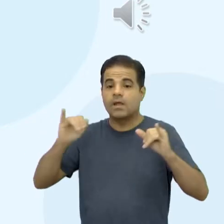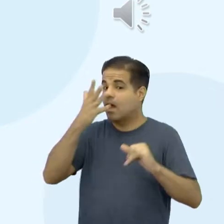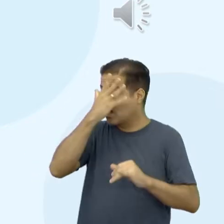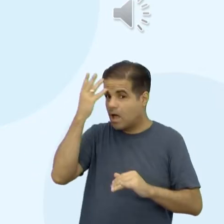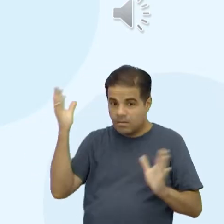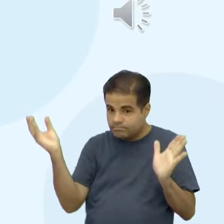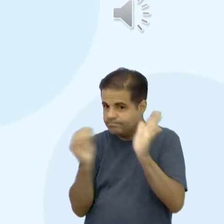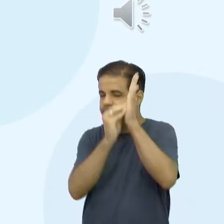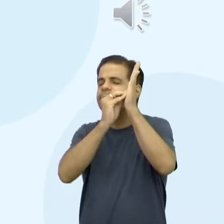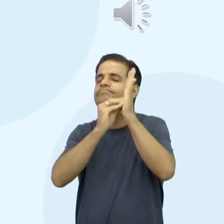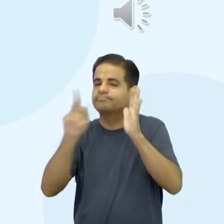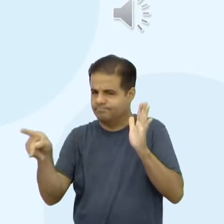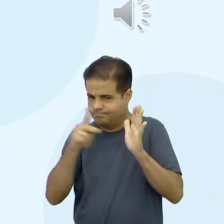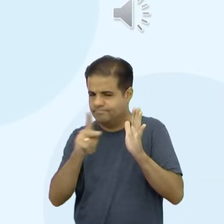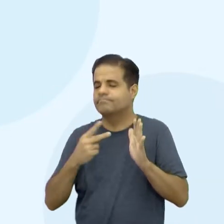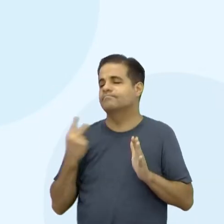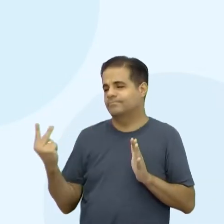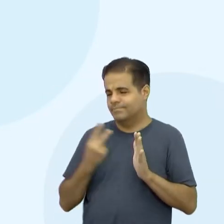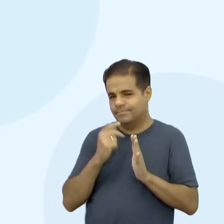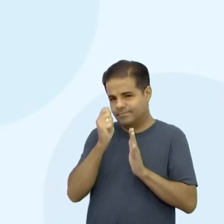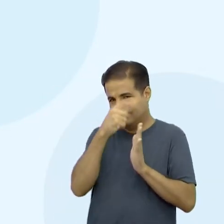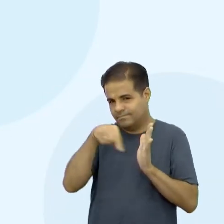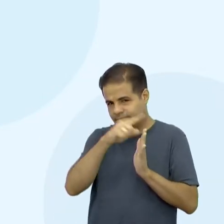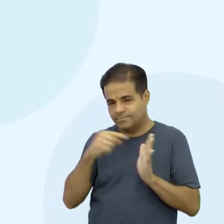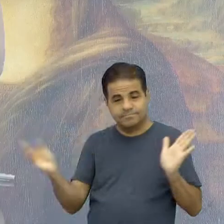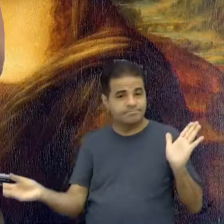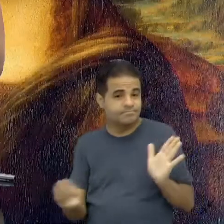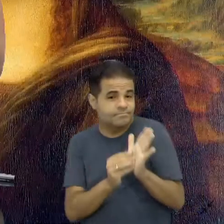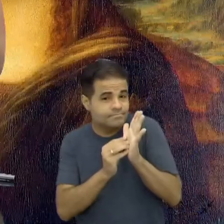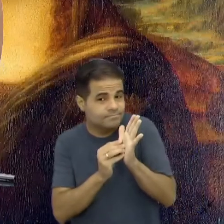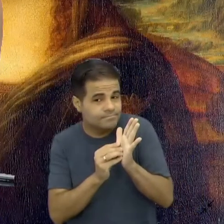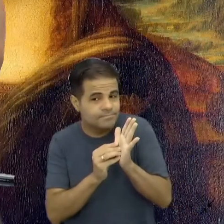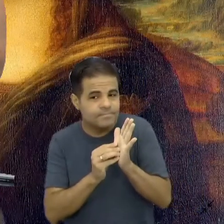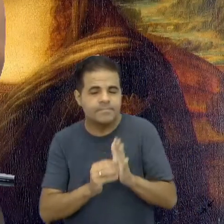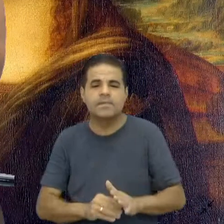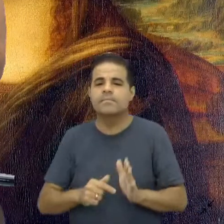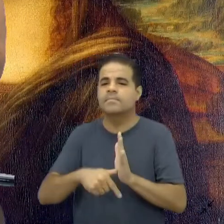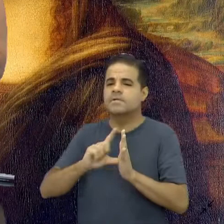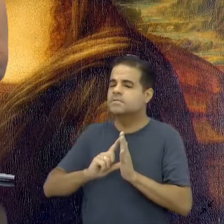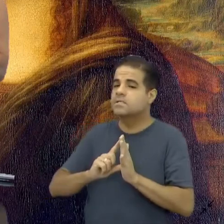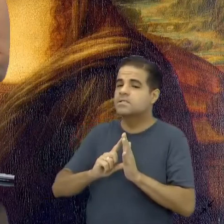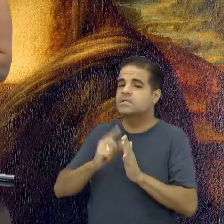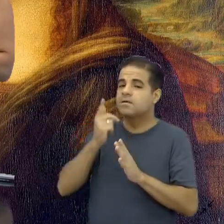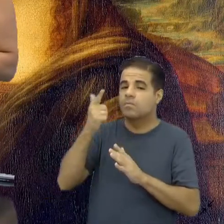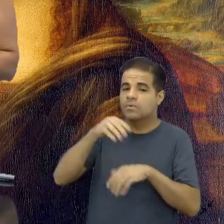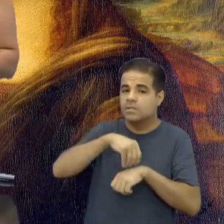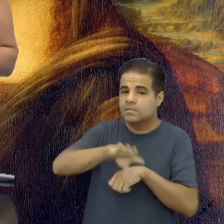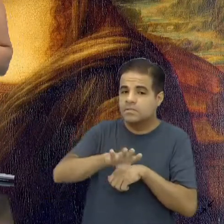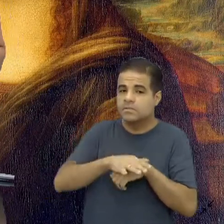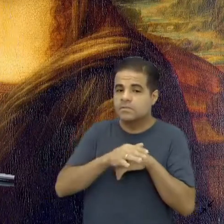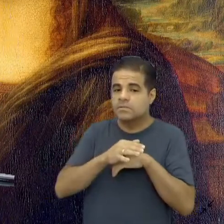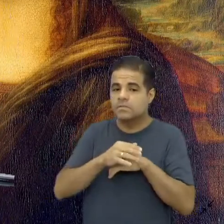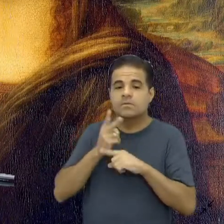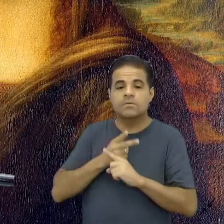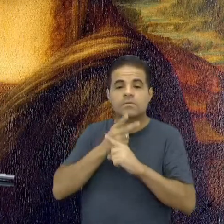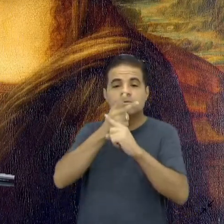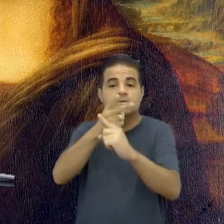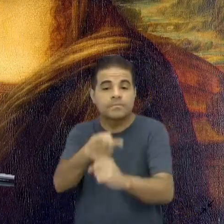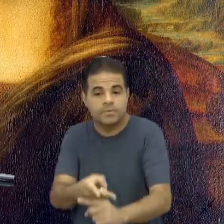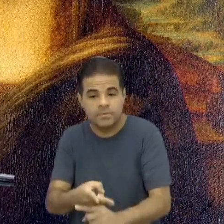marcar os pros, né, Prof. Fernanda? Isso aí. Gente, Bom, antes de você despedir, vou dar mais uma dica. qual pro?